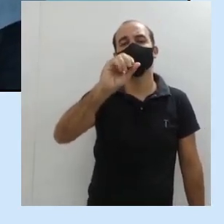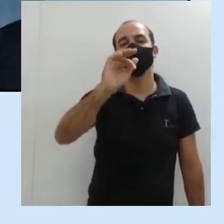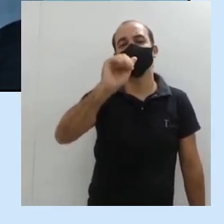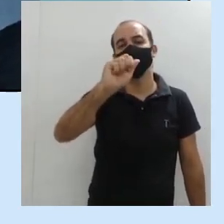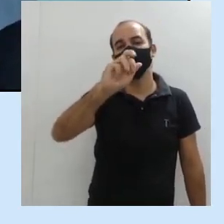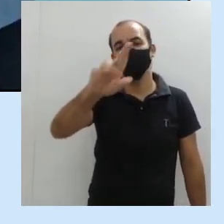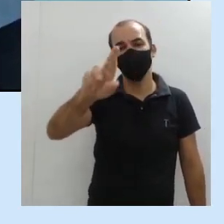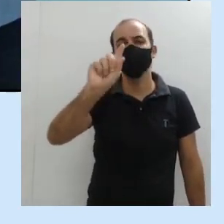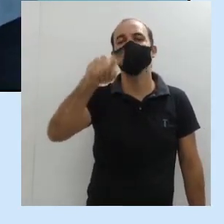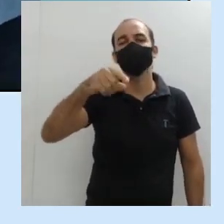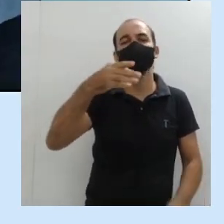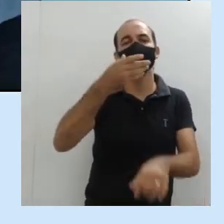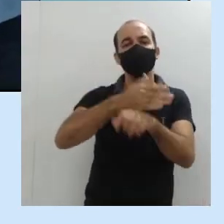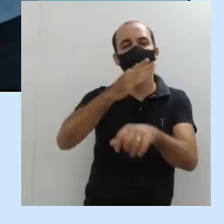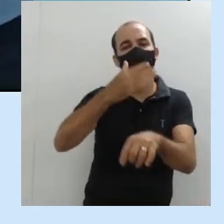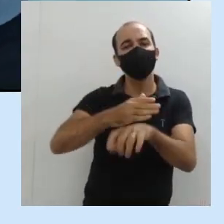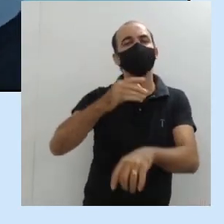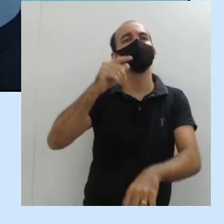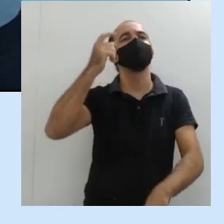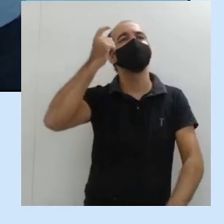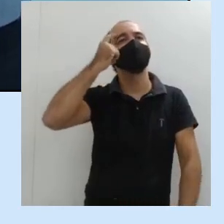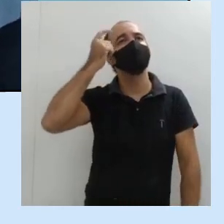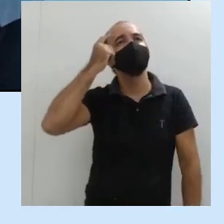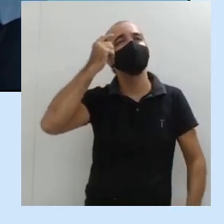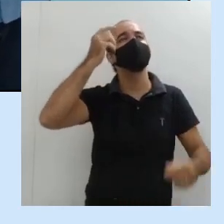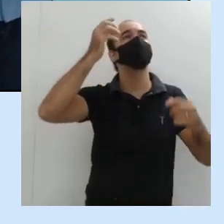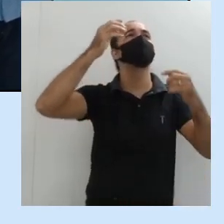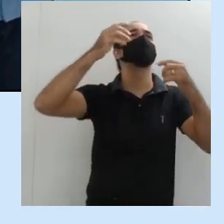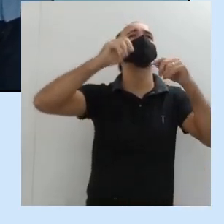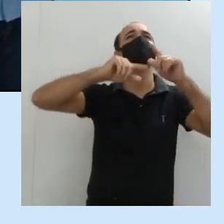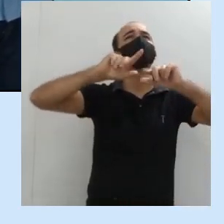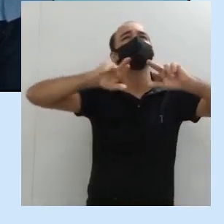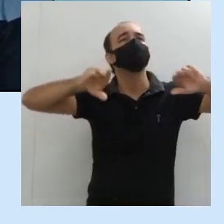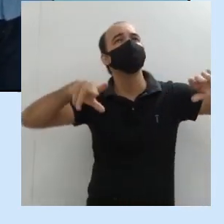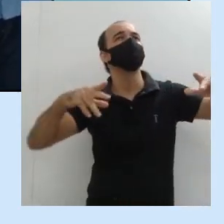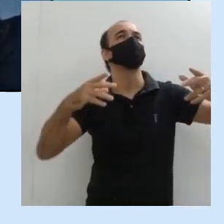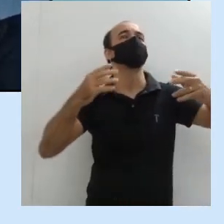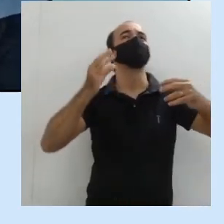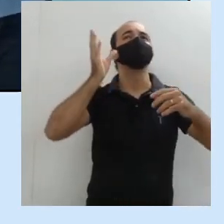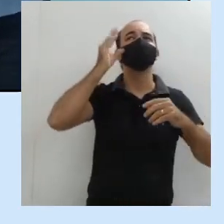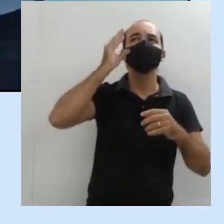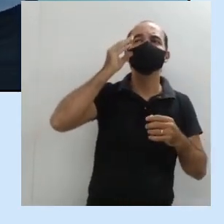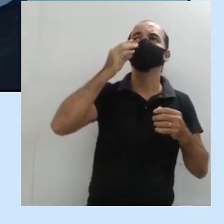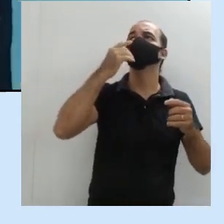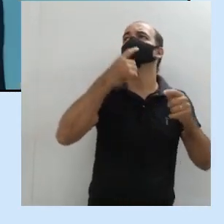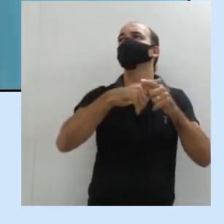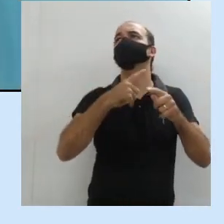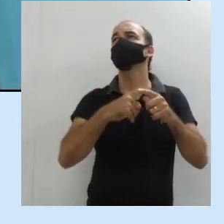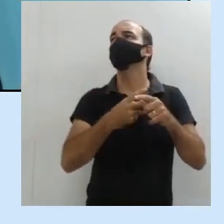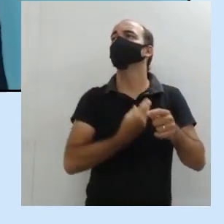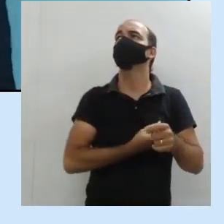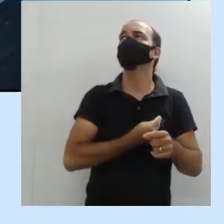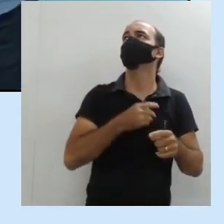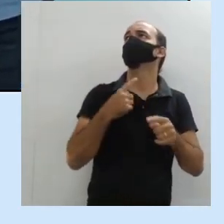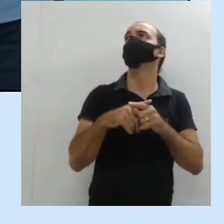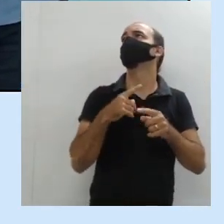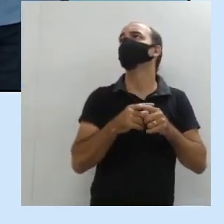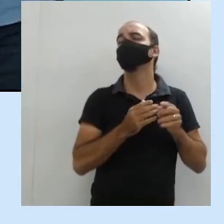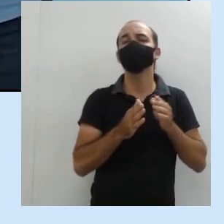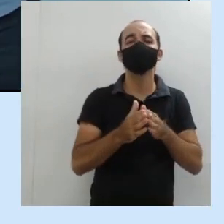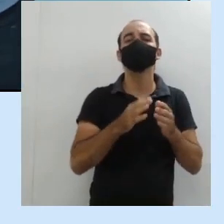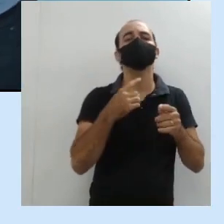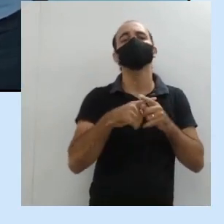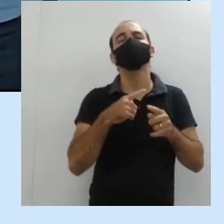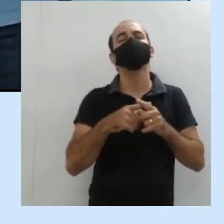algo, queremos algo, refletimos a respeito de algo, ok? Então, quando eu reflito, quando eu